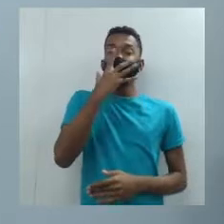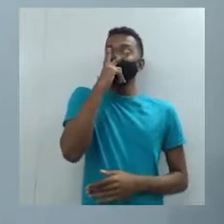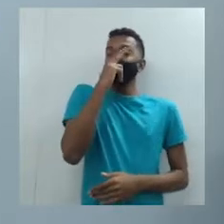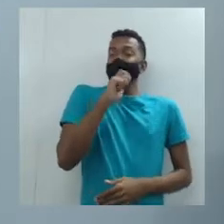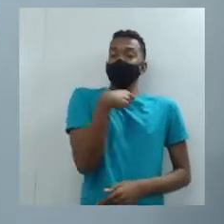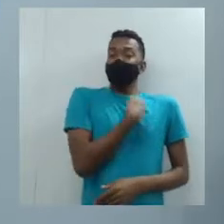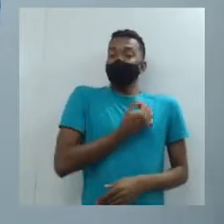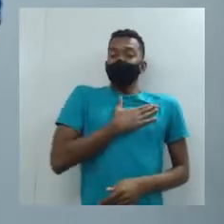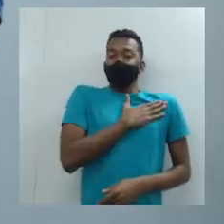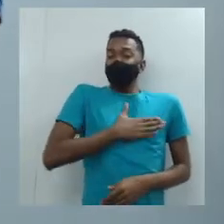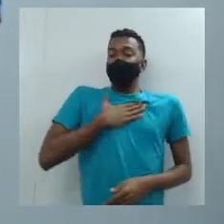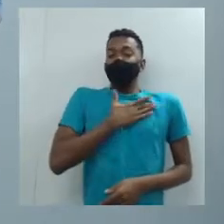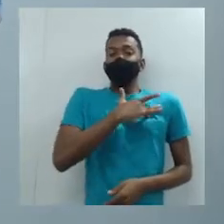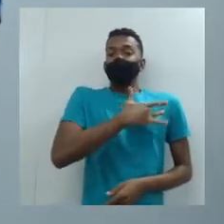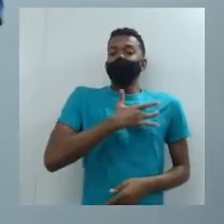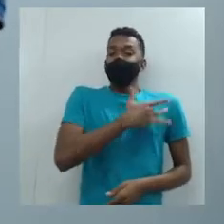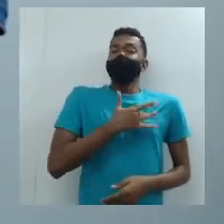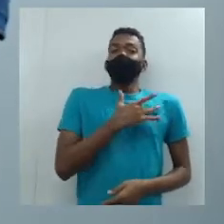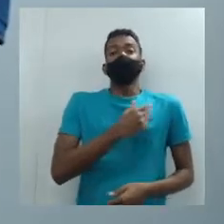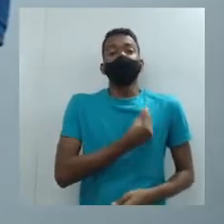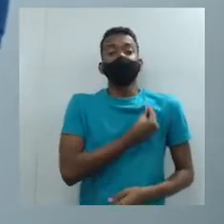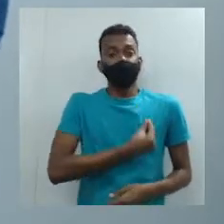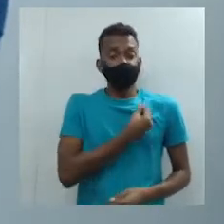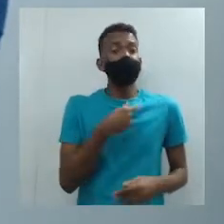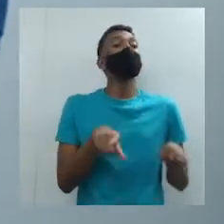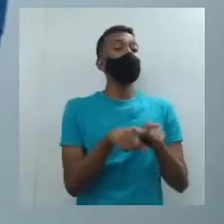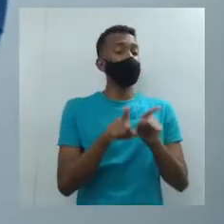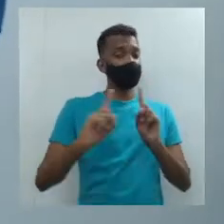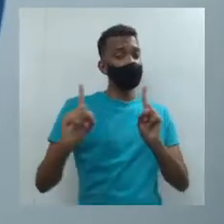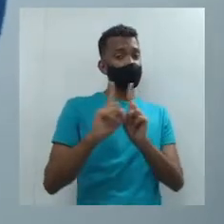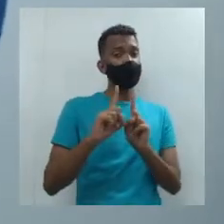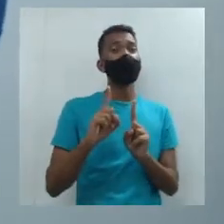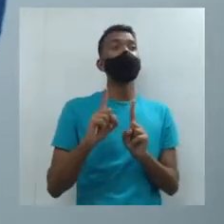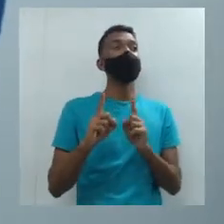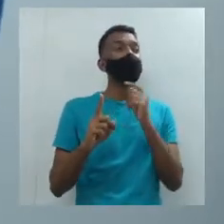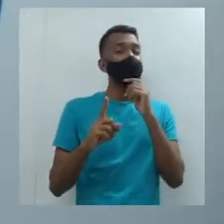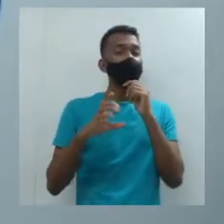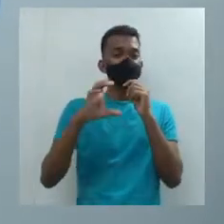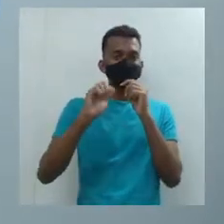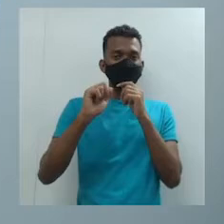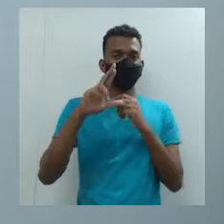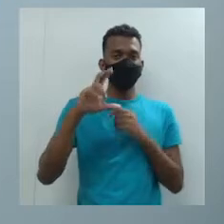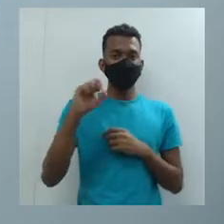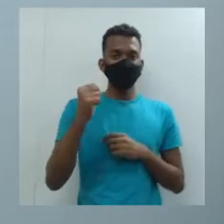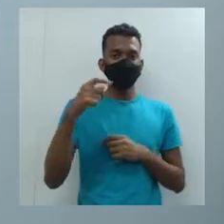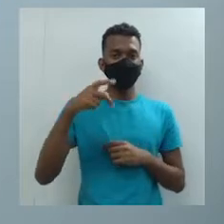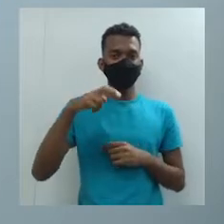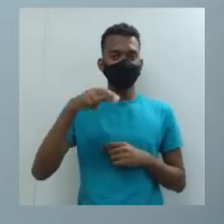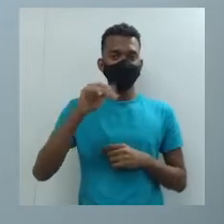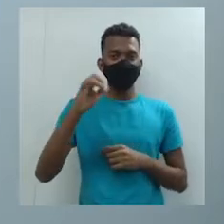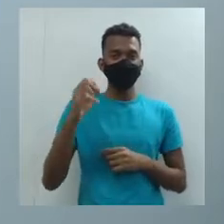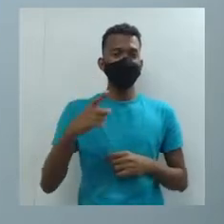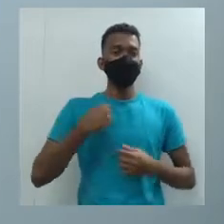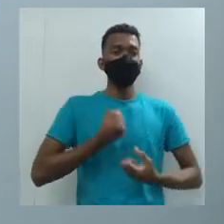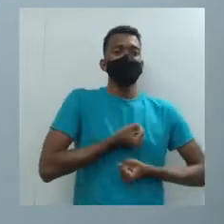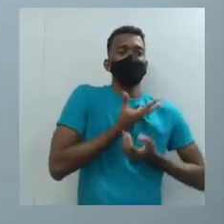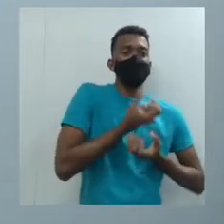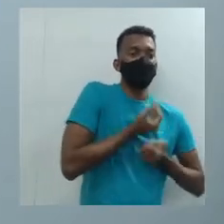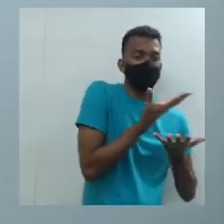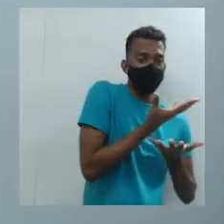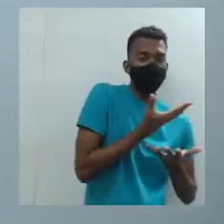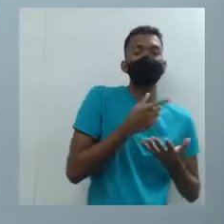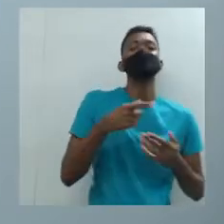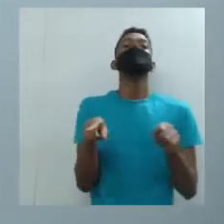Pena Filho, grande escritor também, Paulo Fernando Craveiro, ele dizia que o Carlos Pena Filho dividia a vida dele em dois momentos, fazer poemas e